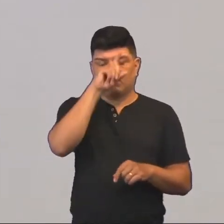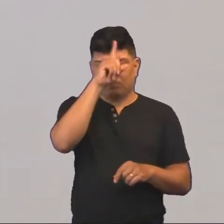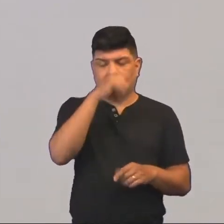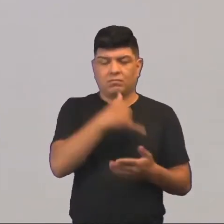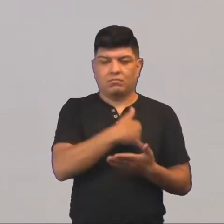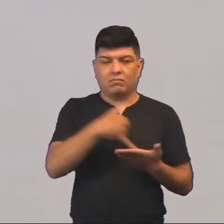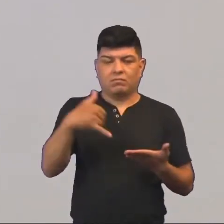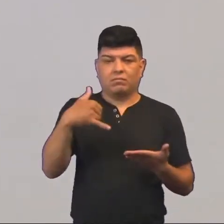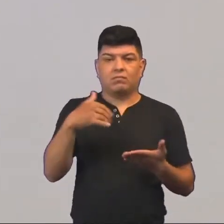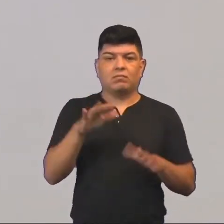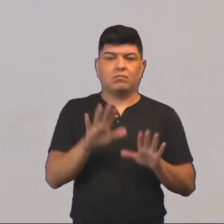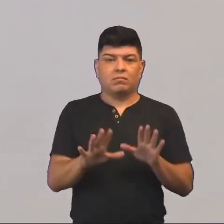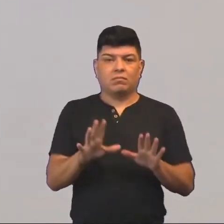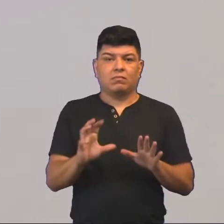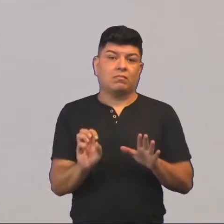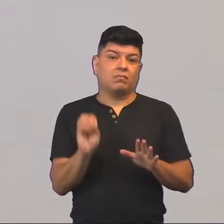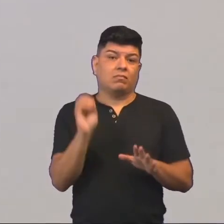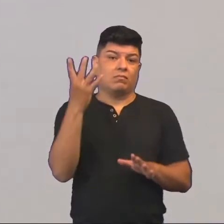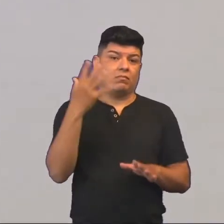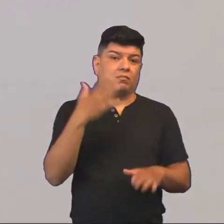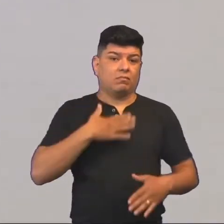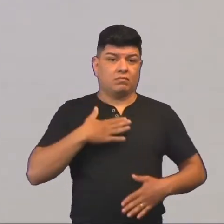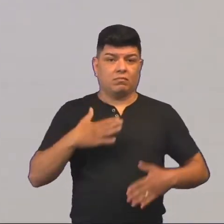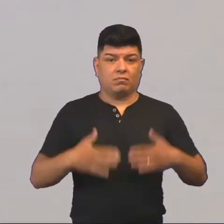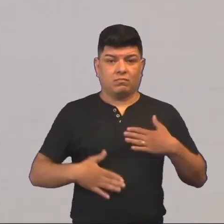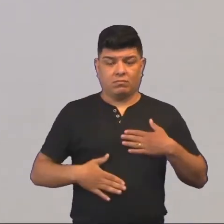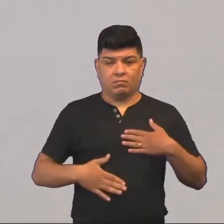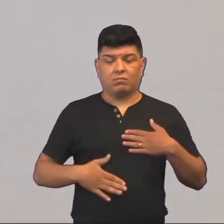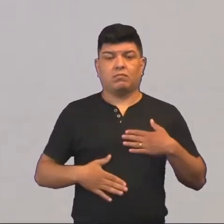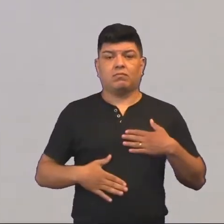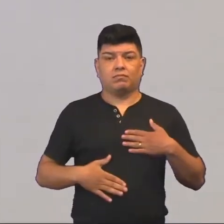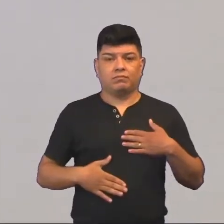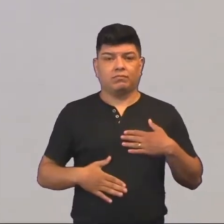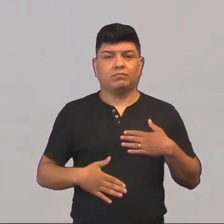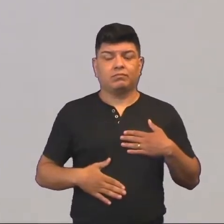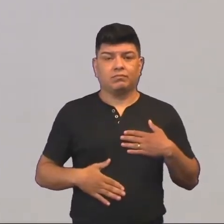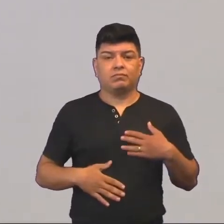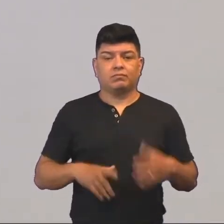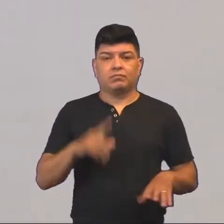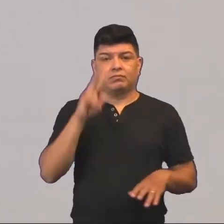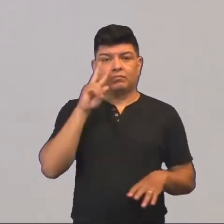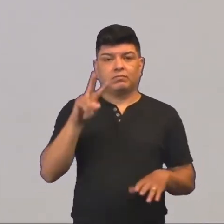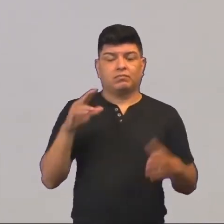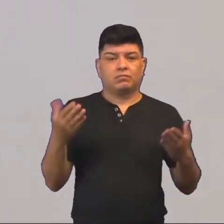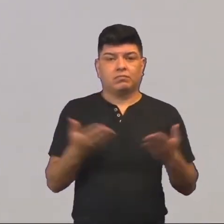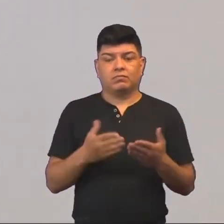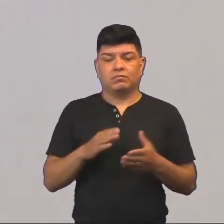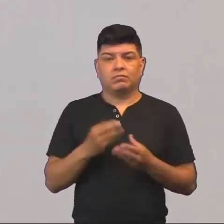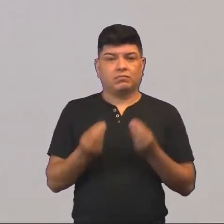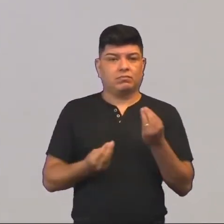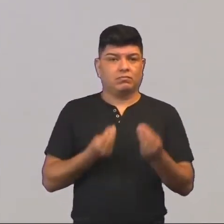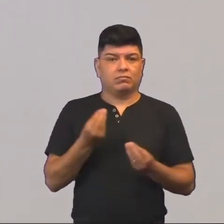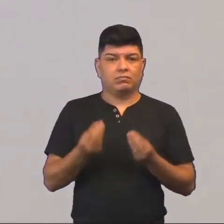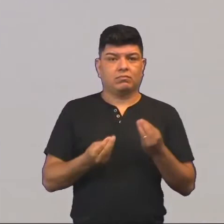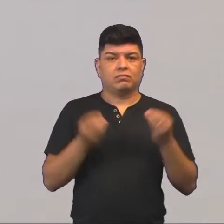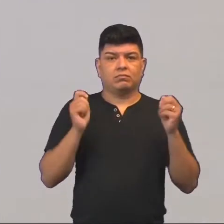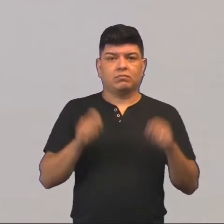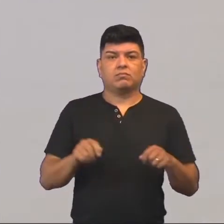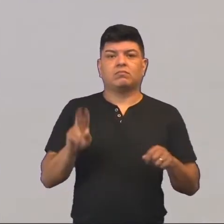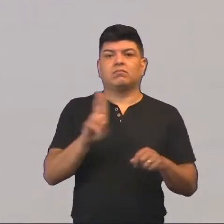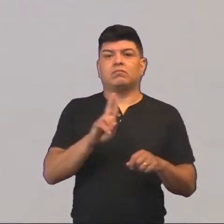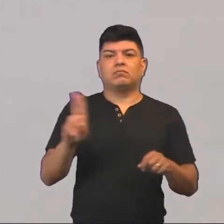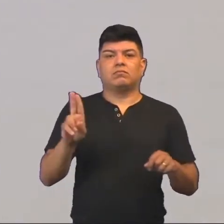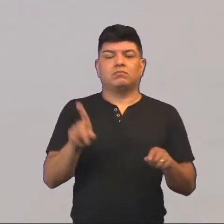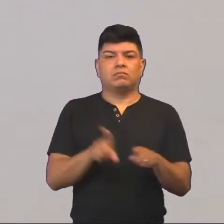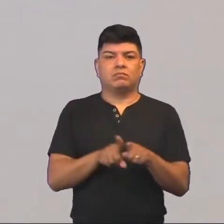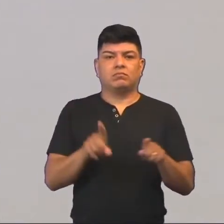drogas dependendo do efeito que ela vai produzir no seu organismo. E aí a gente vai ver agora como é que elas podem ser